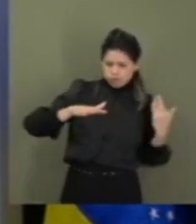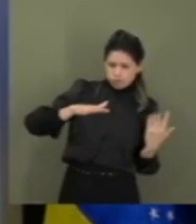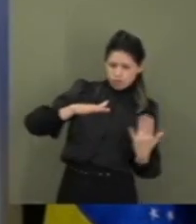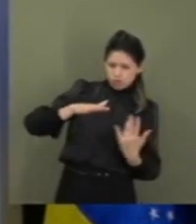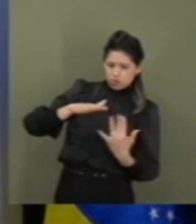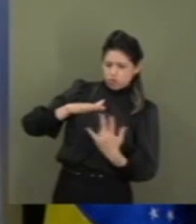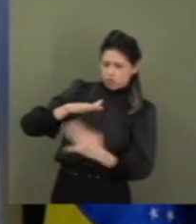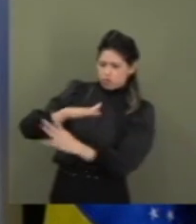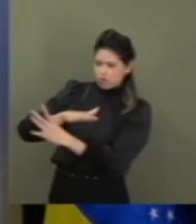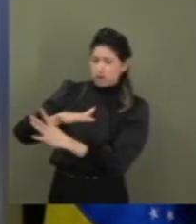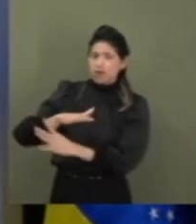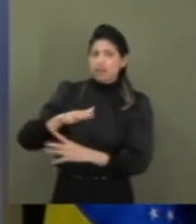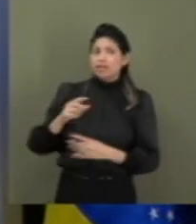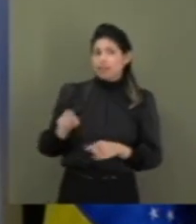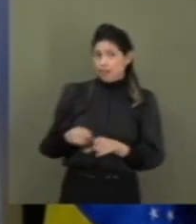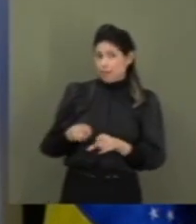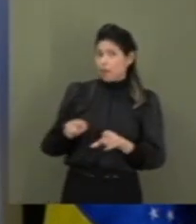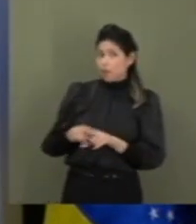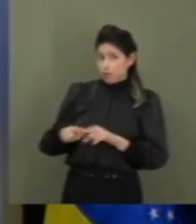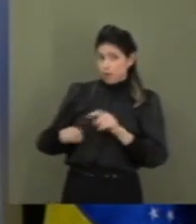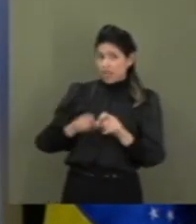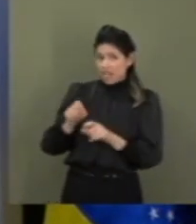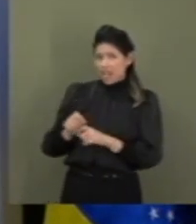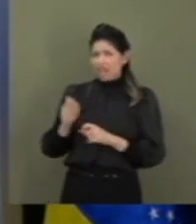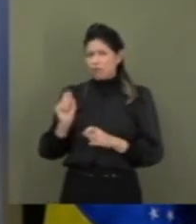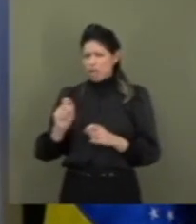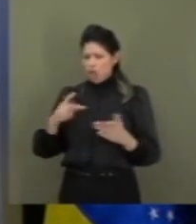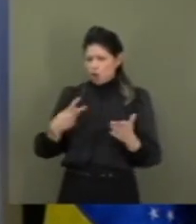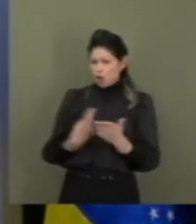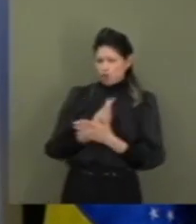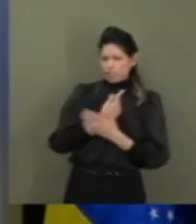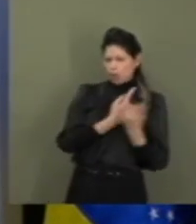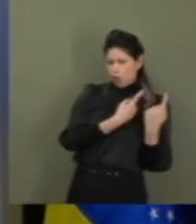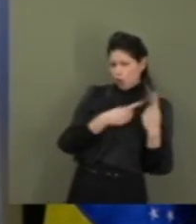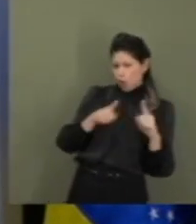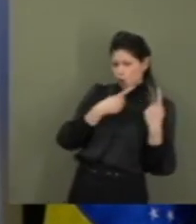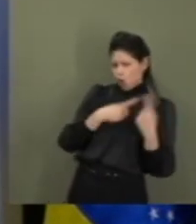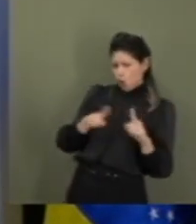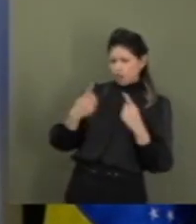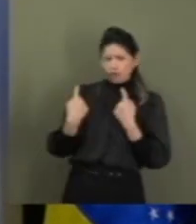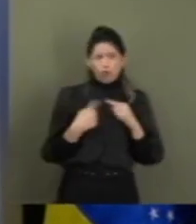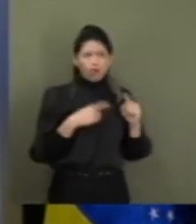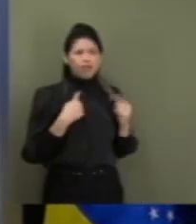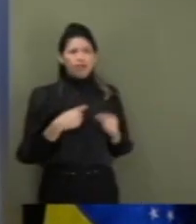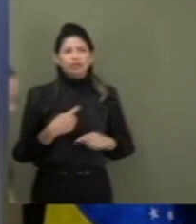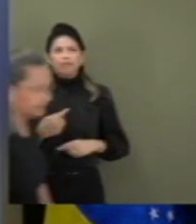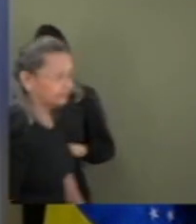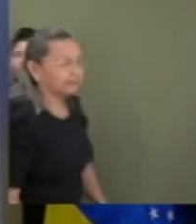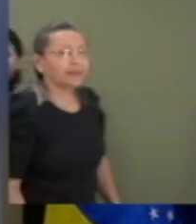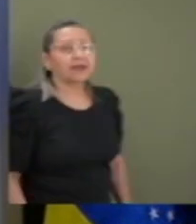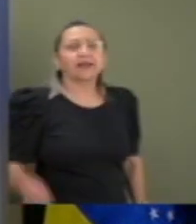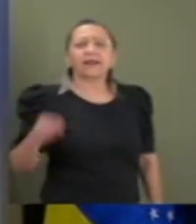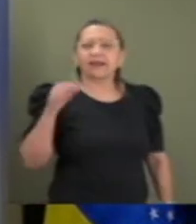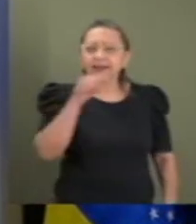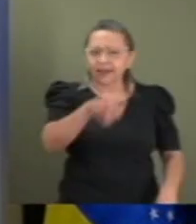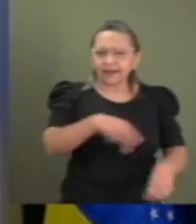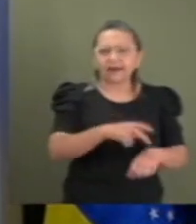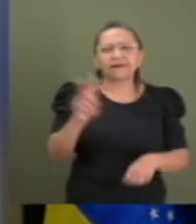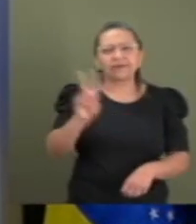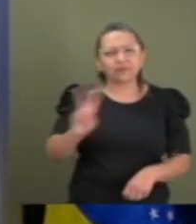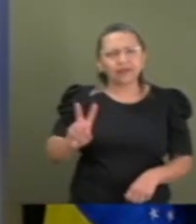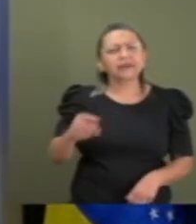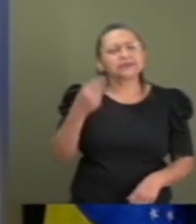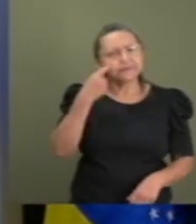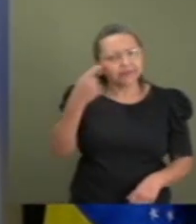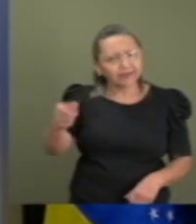de jornalistas, perseguição de opositores. Tem lá agentes